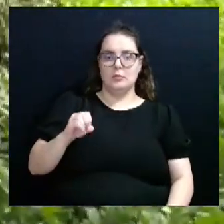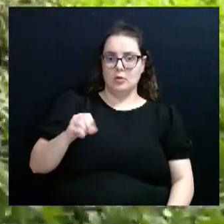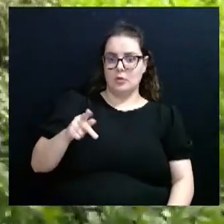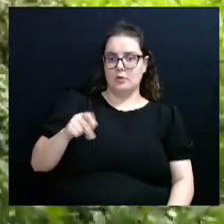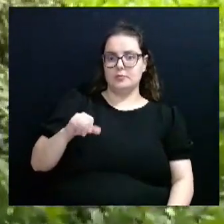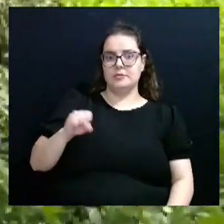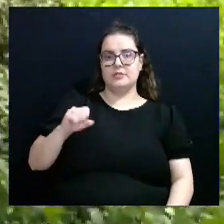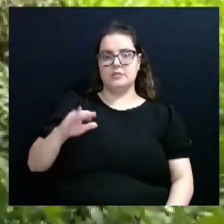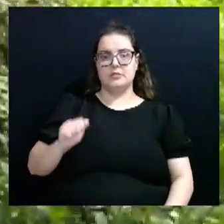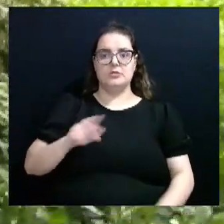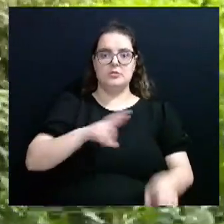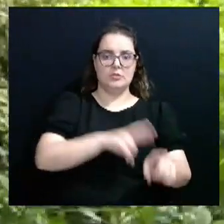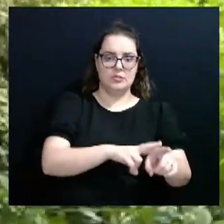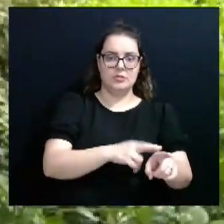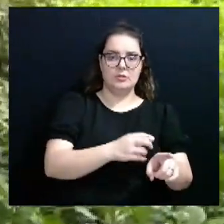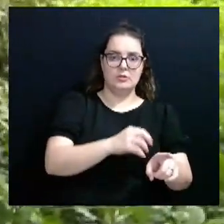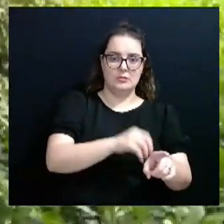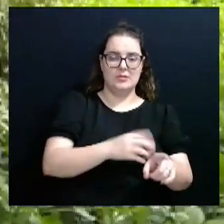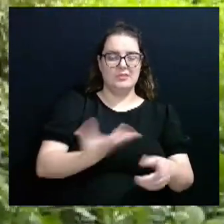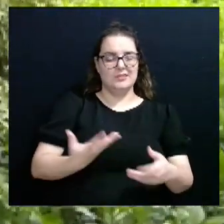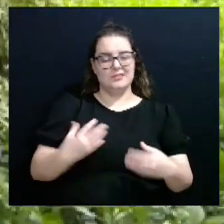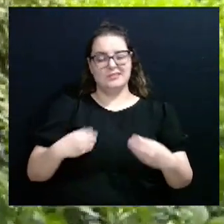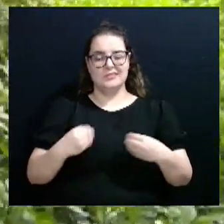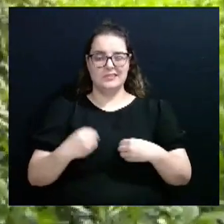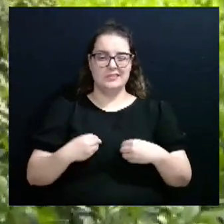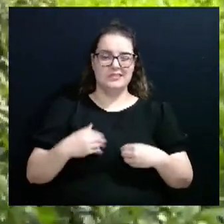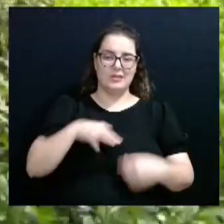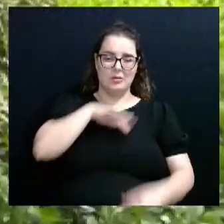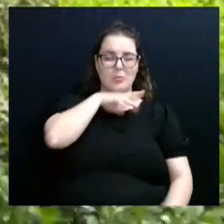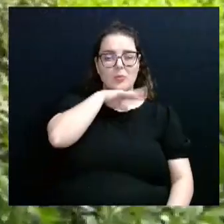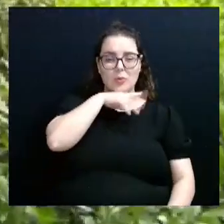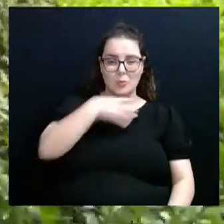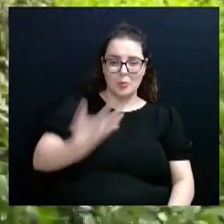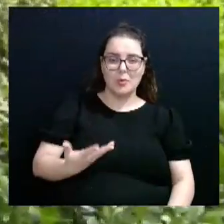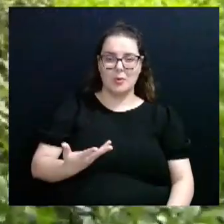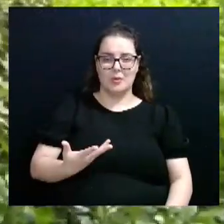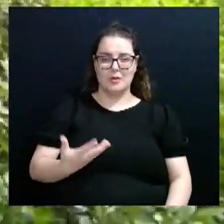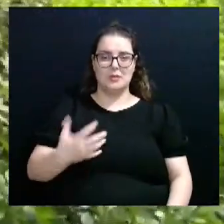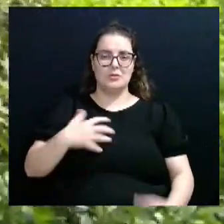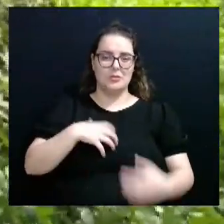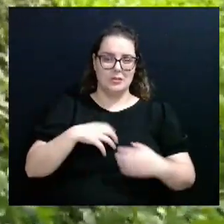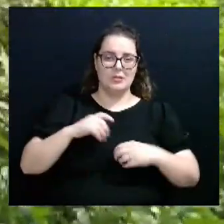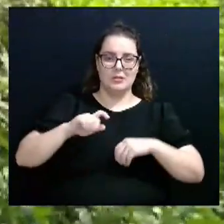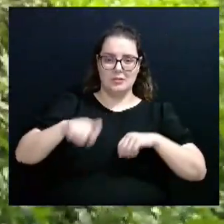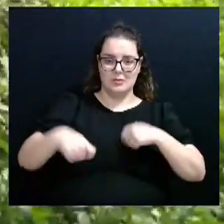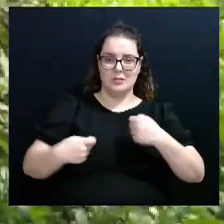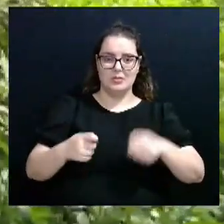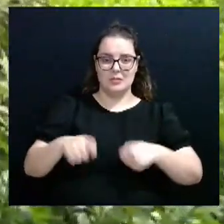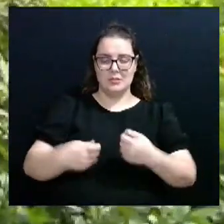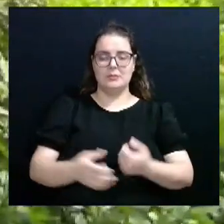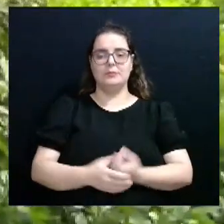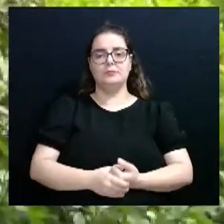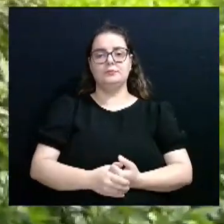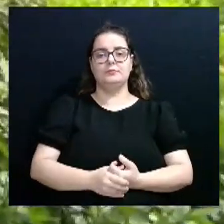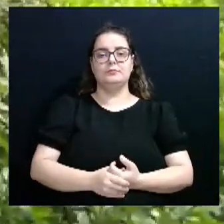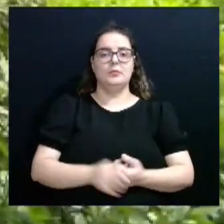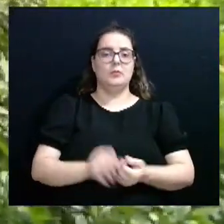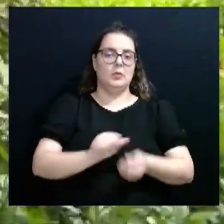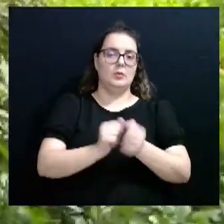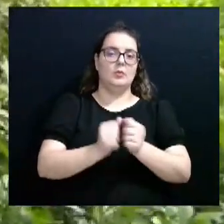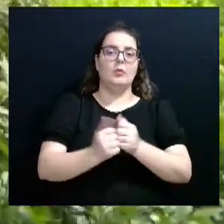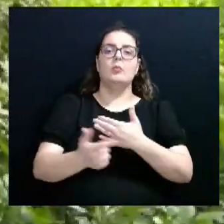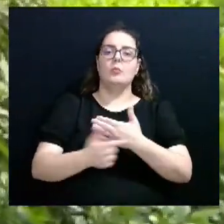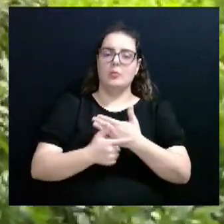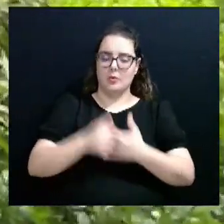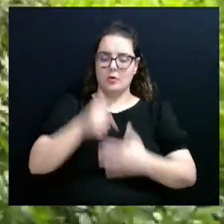exames desagradáveis do ponto de vista de sintomas, de realização, o papel feminino, com certeza, é aquele papel